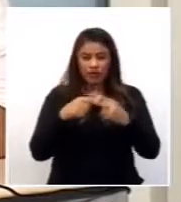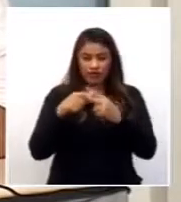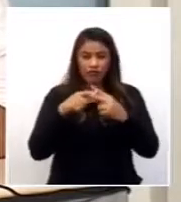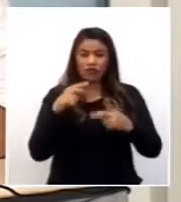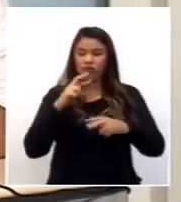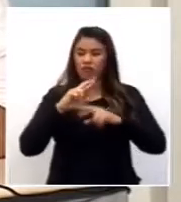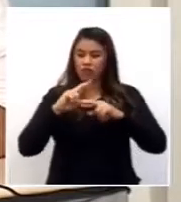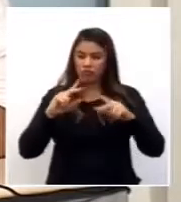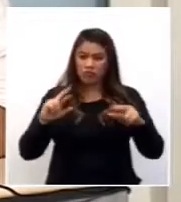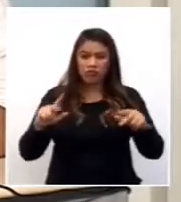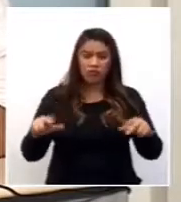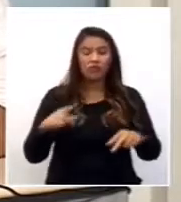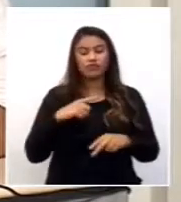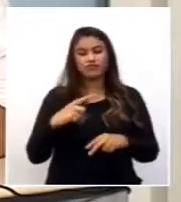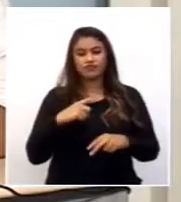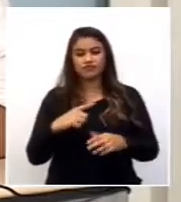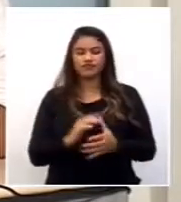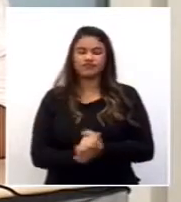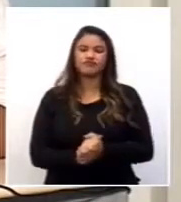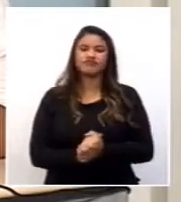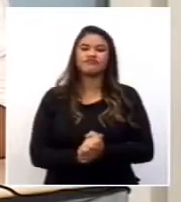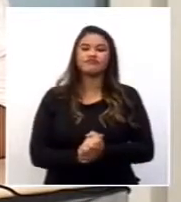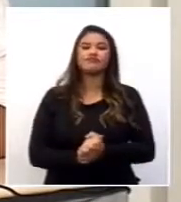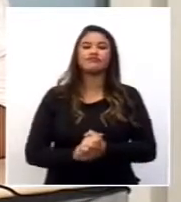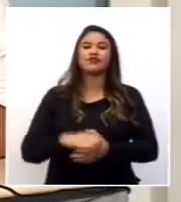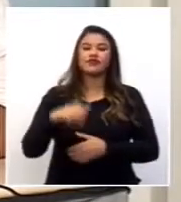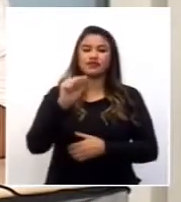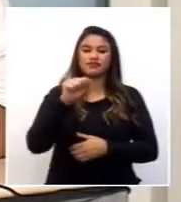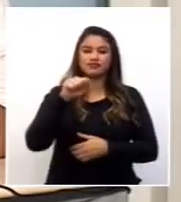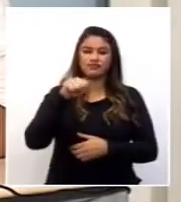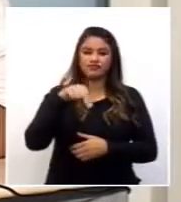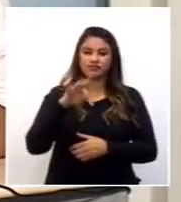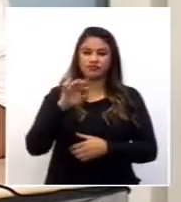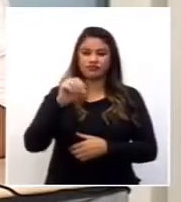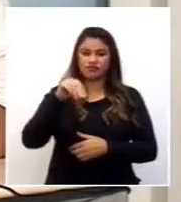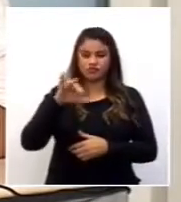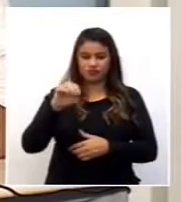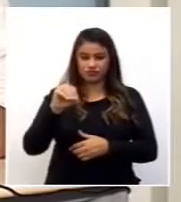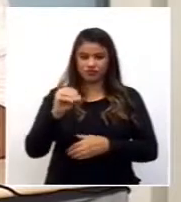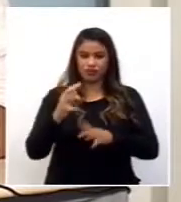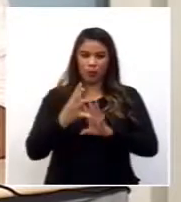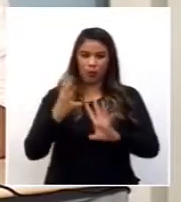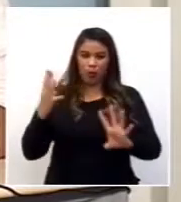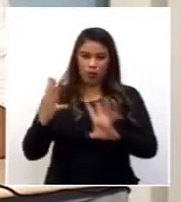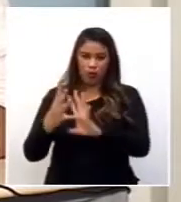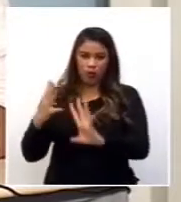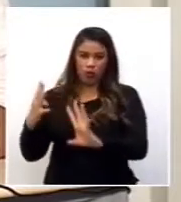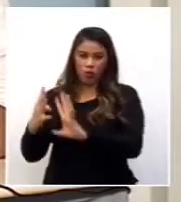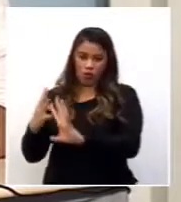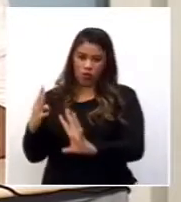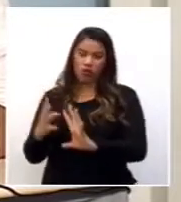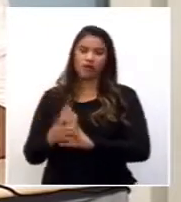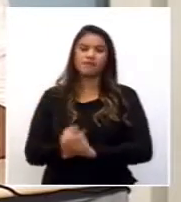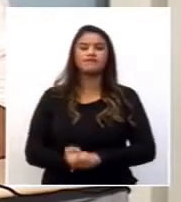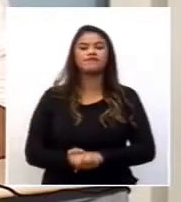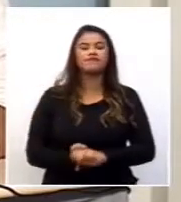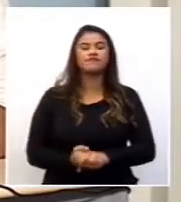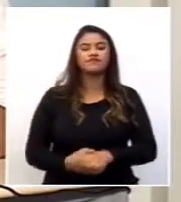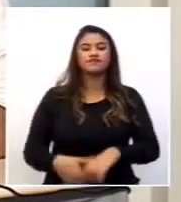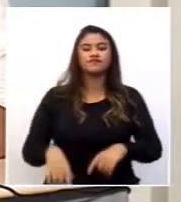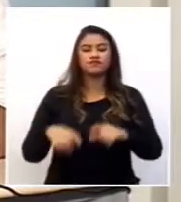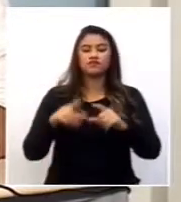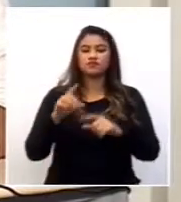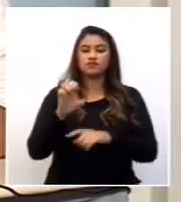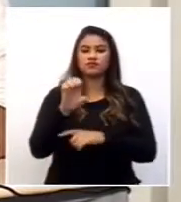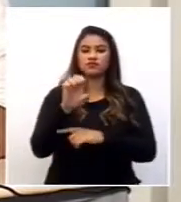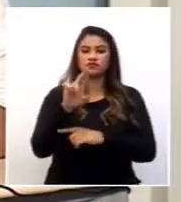Antônio, ele diz enfileirados. Professor Euclides, são espaços que não condiz